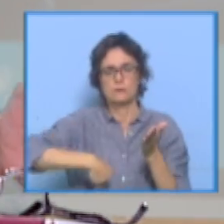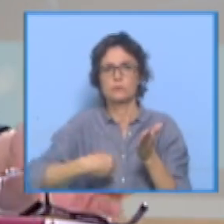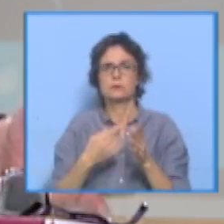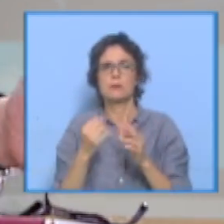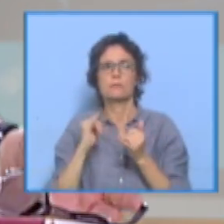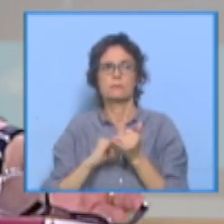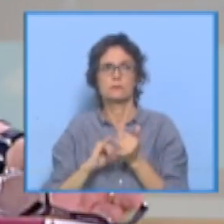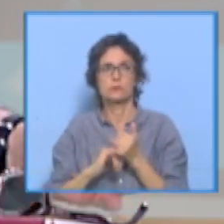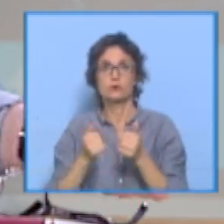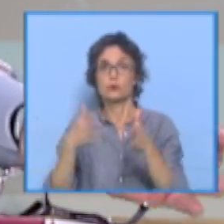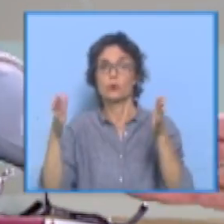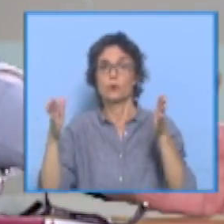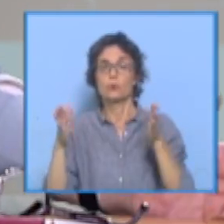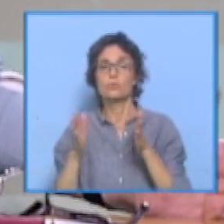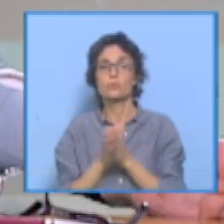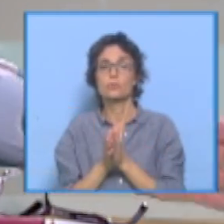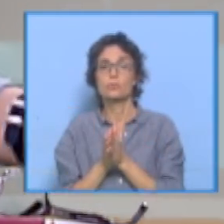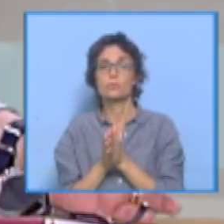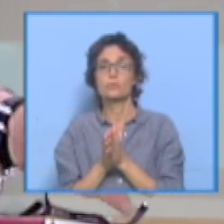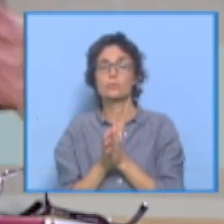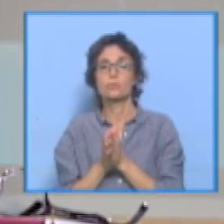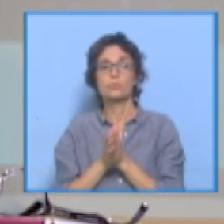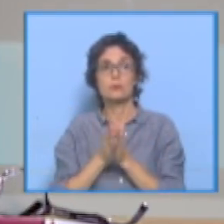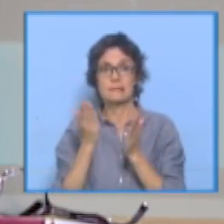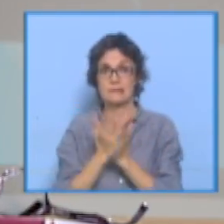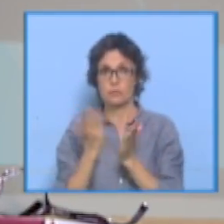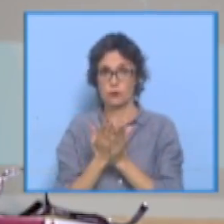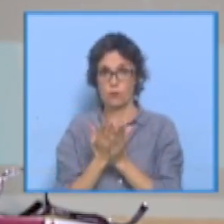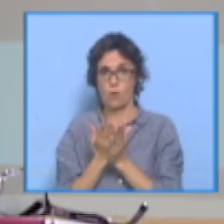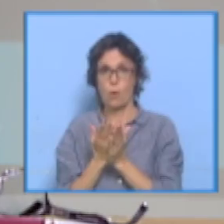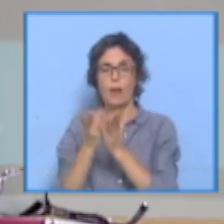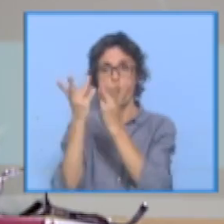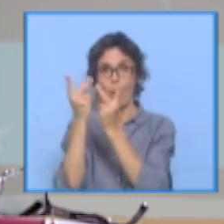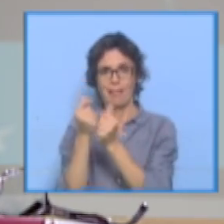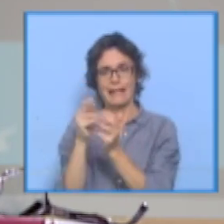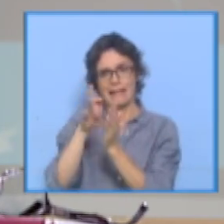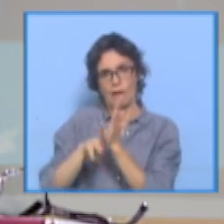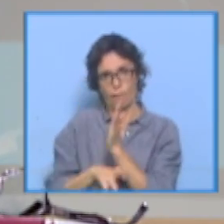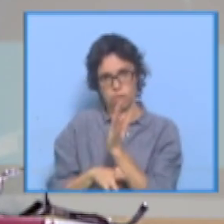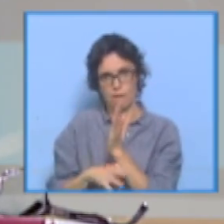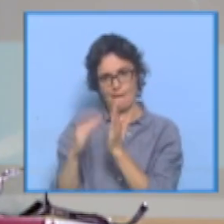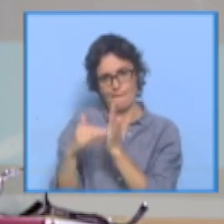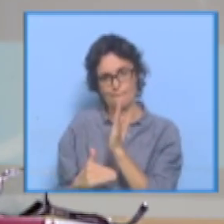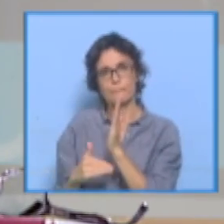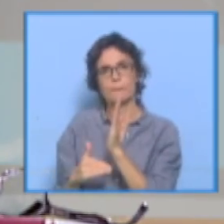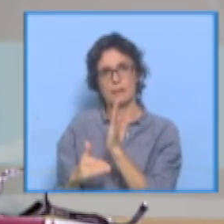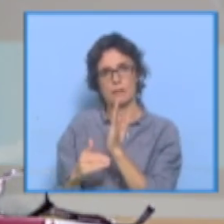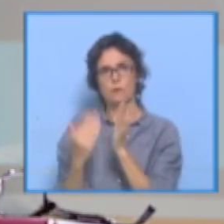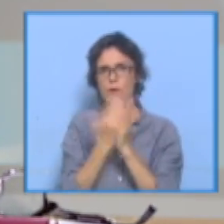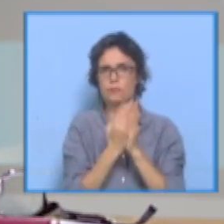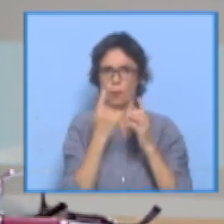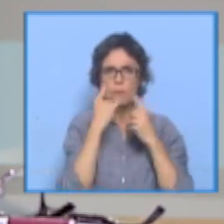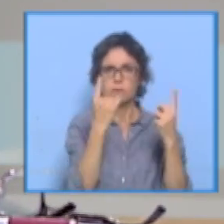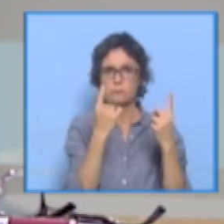as escolas cuja qualidade é inferior à da escola pública. Ou todas as